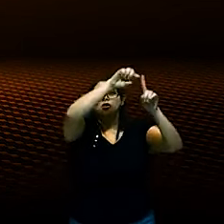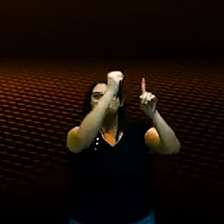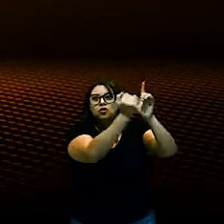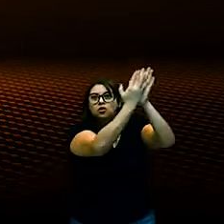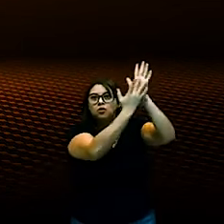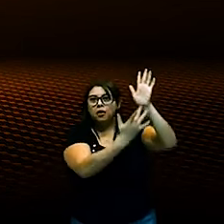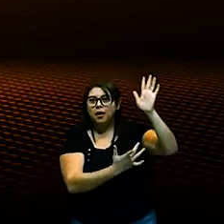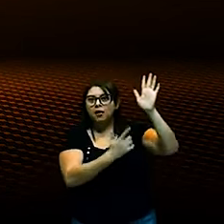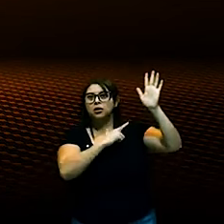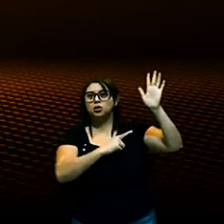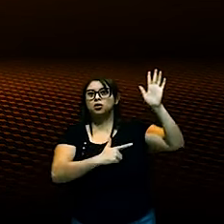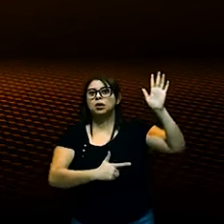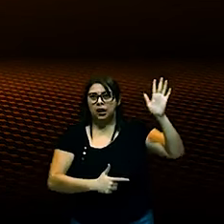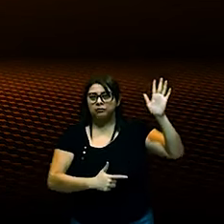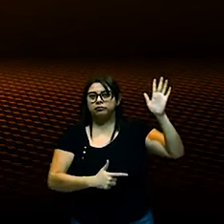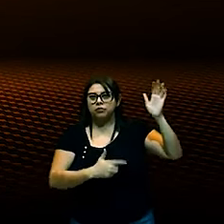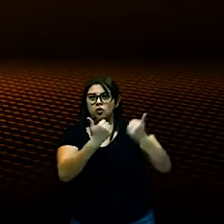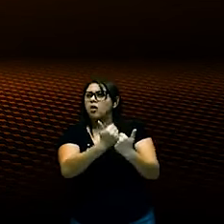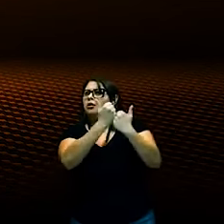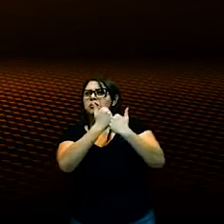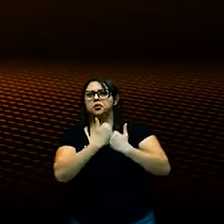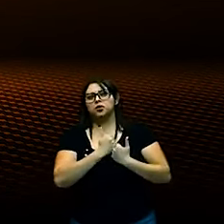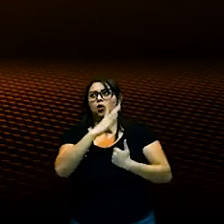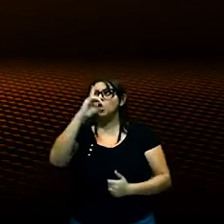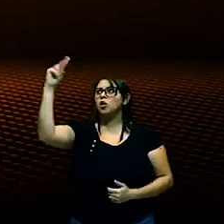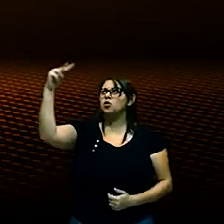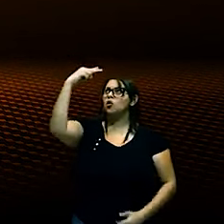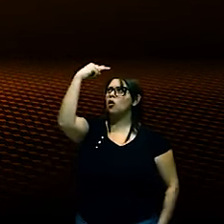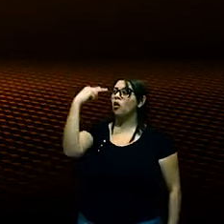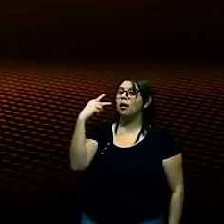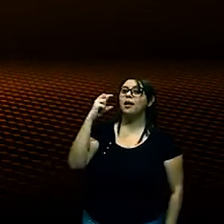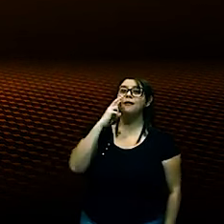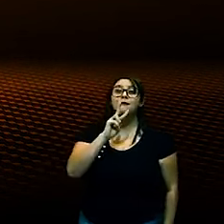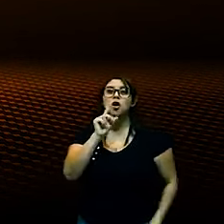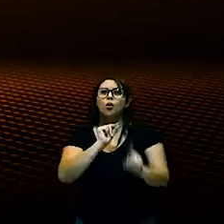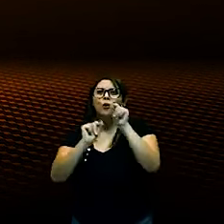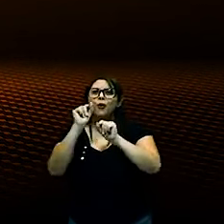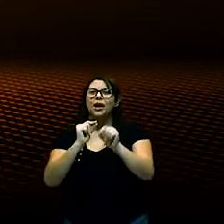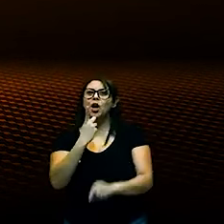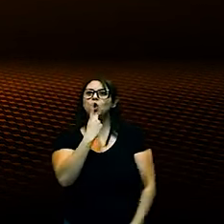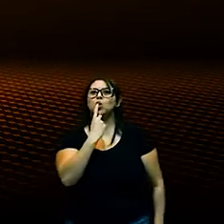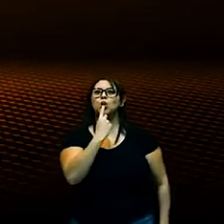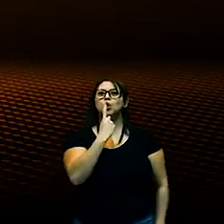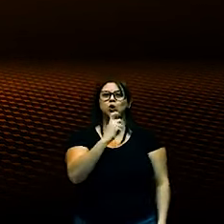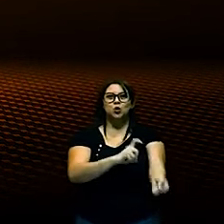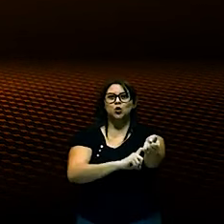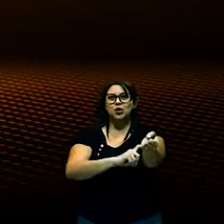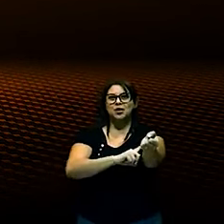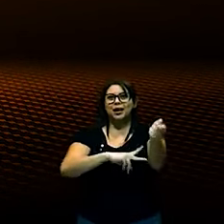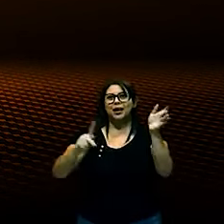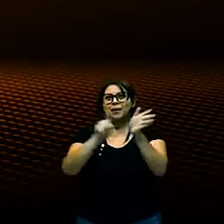para mim, quando Deus olha para você, Ele vê sobre nós o sangue do sacrifício de Jesus Cristo. Por isso que nós